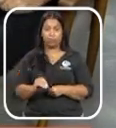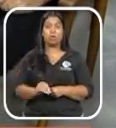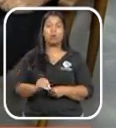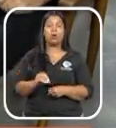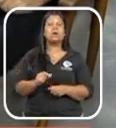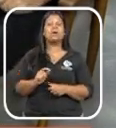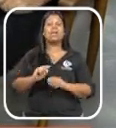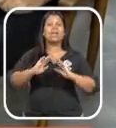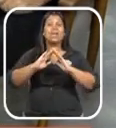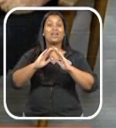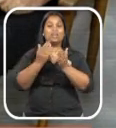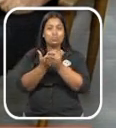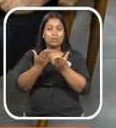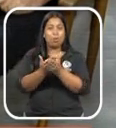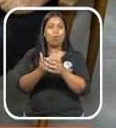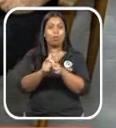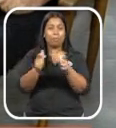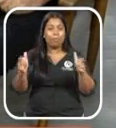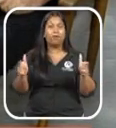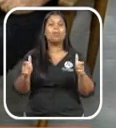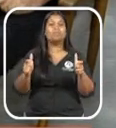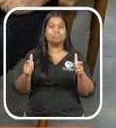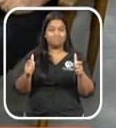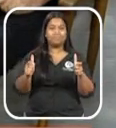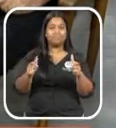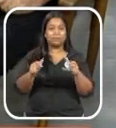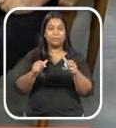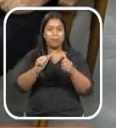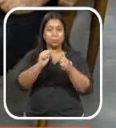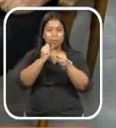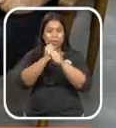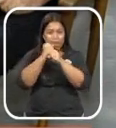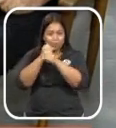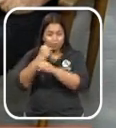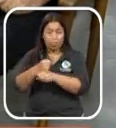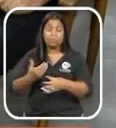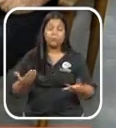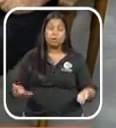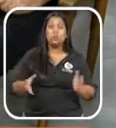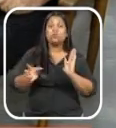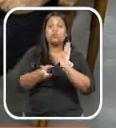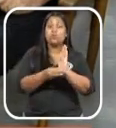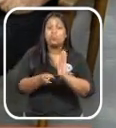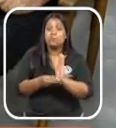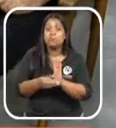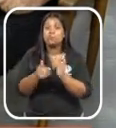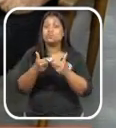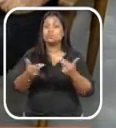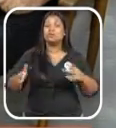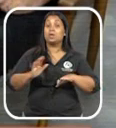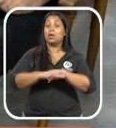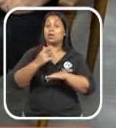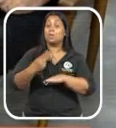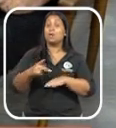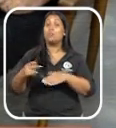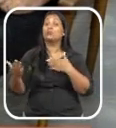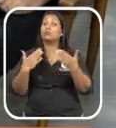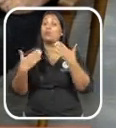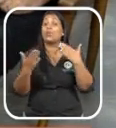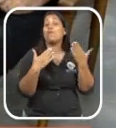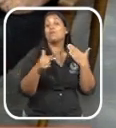Da educação. Então, você viu que são emendas que foram fruto da atuação parlamentar e do diálogo do parlamento com a população.